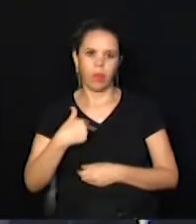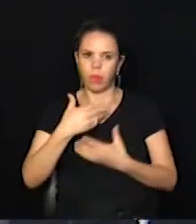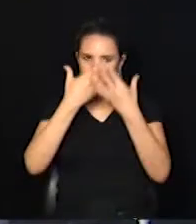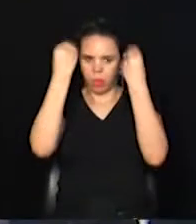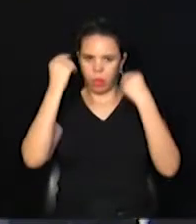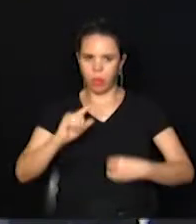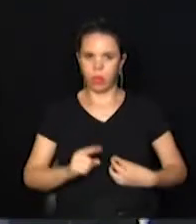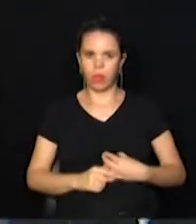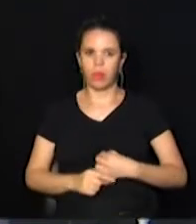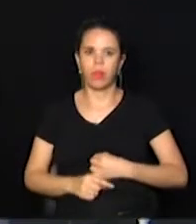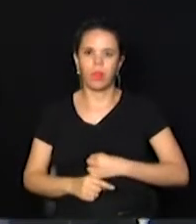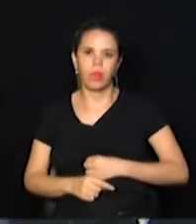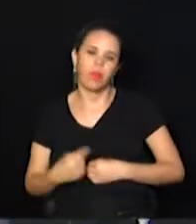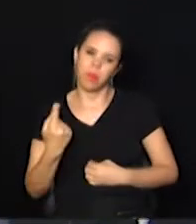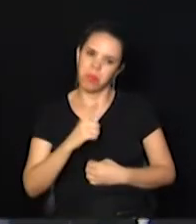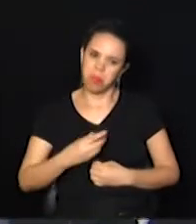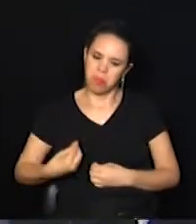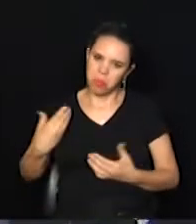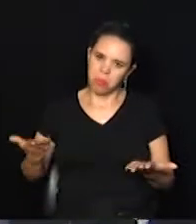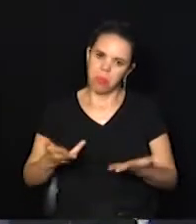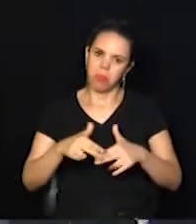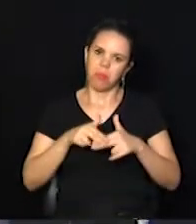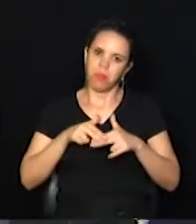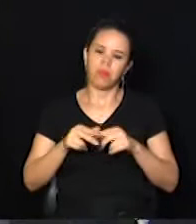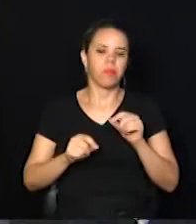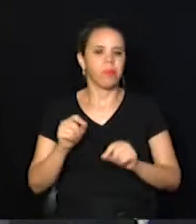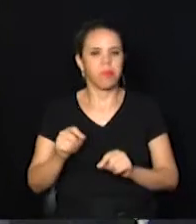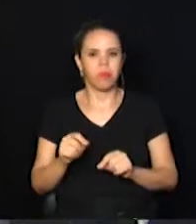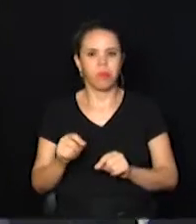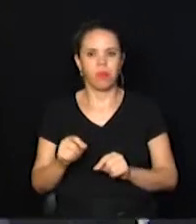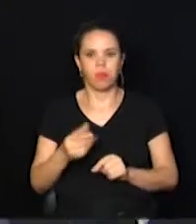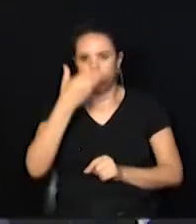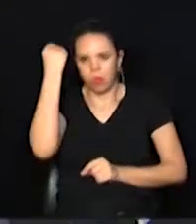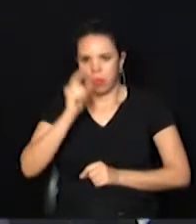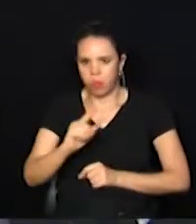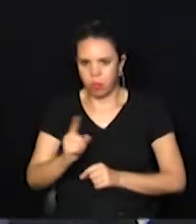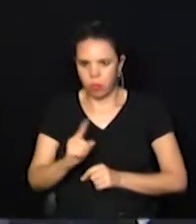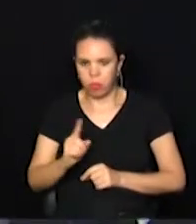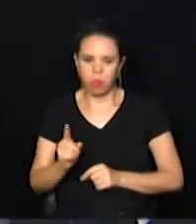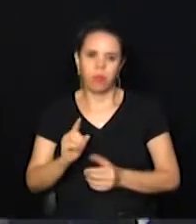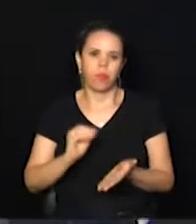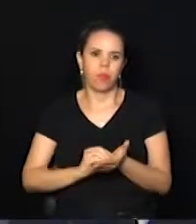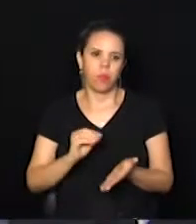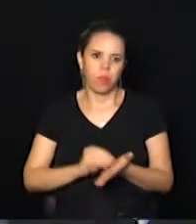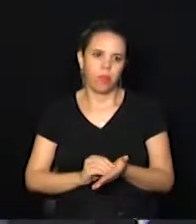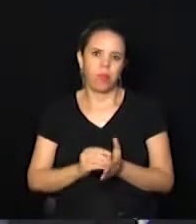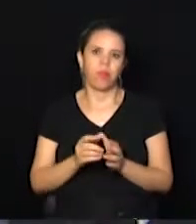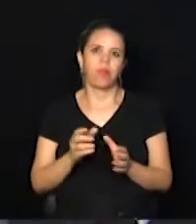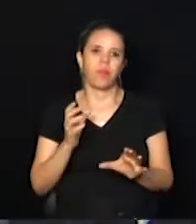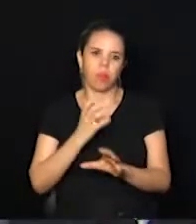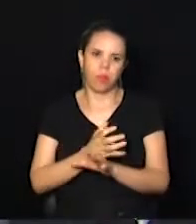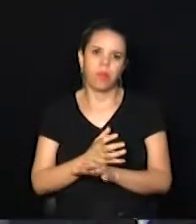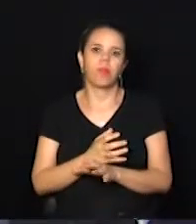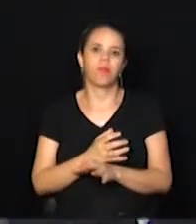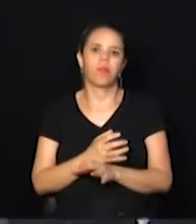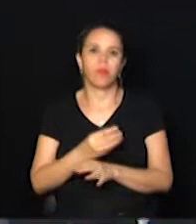né? Então, a gente está aqui hoje justamente para não deixar essa lacuna, né, que é a memória do